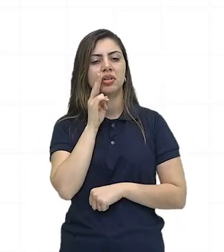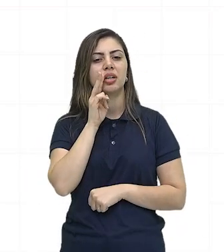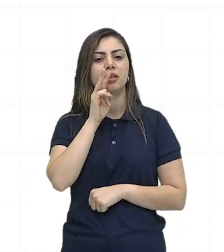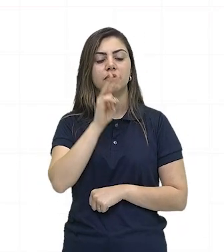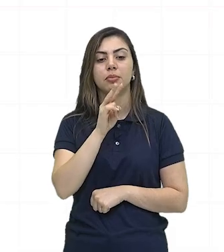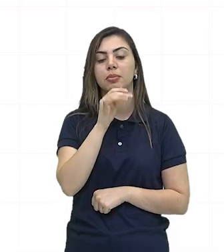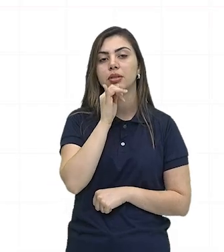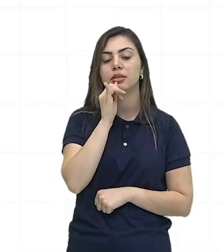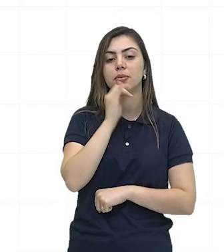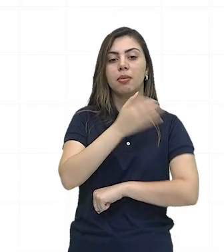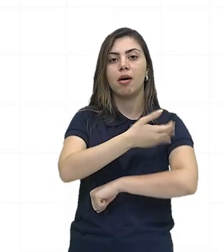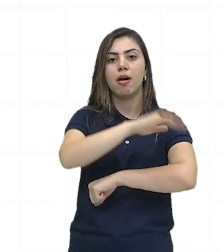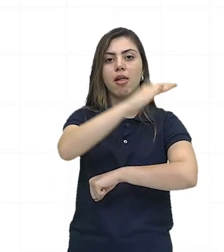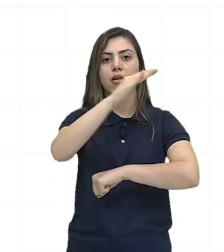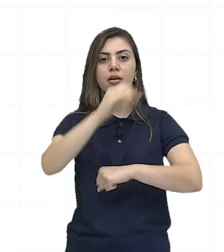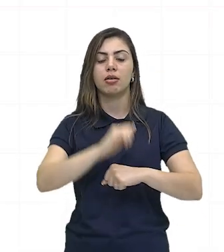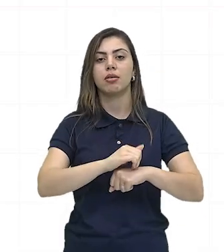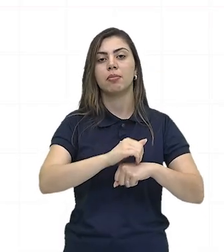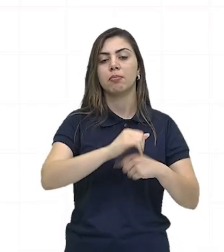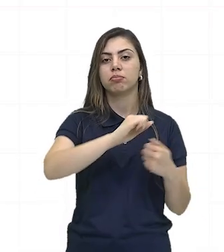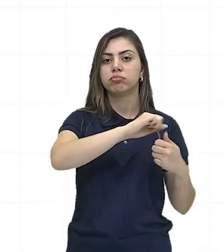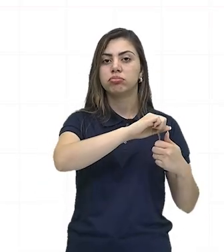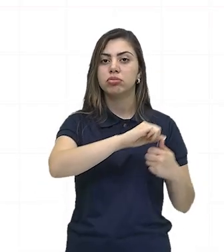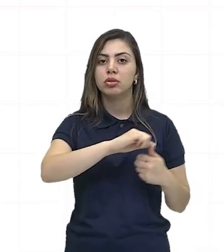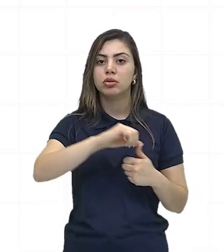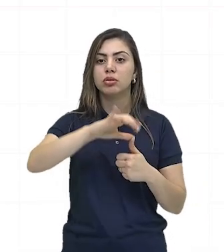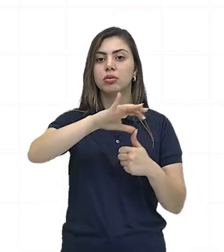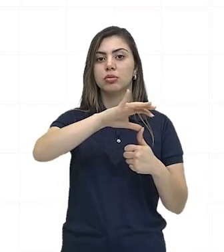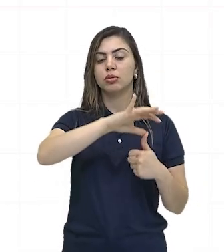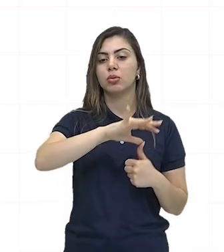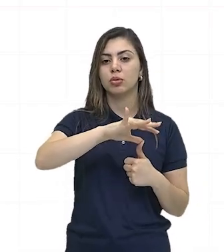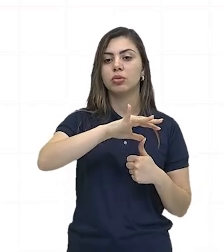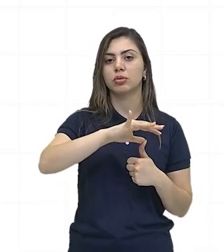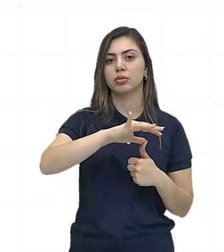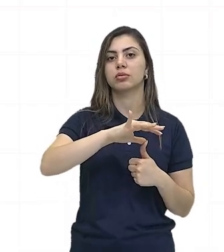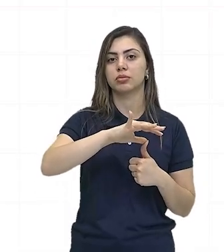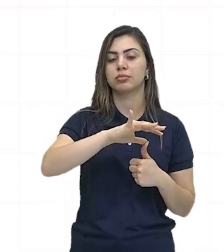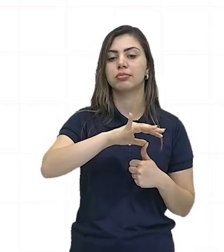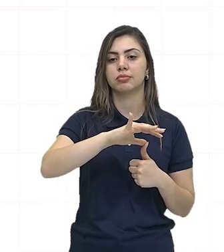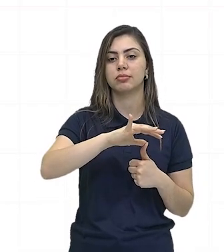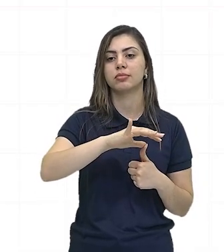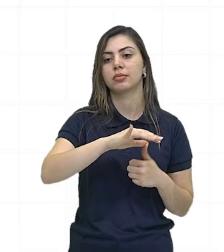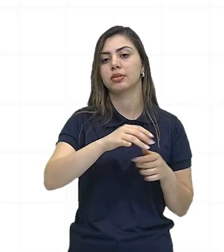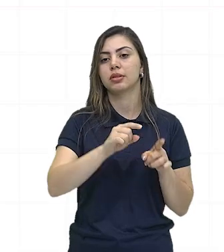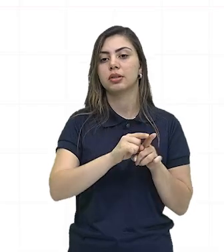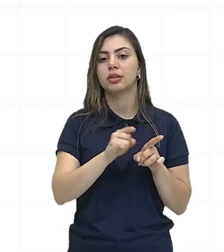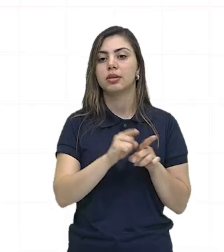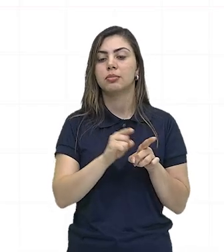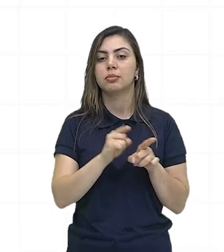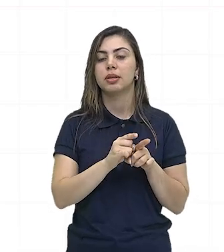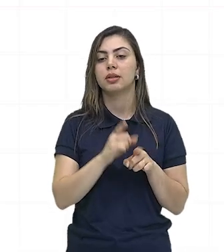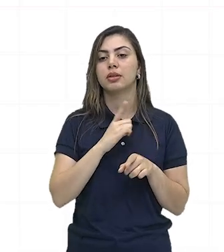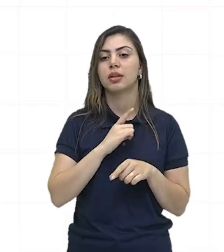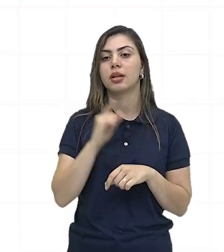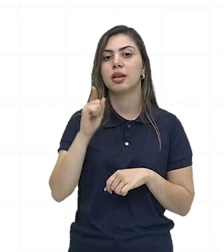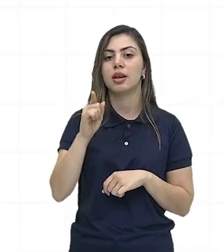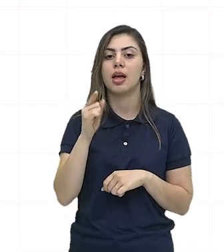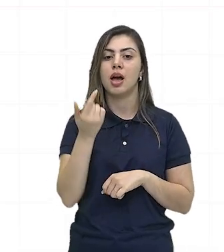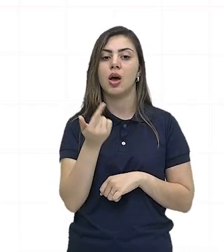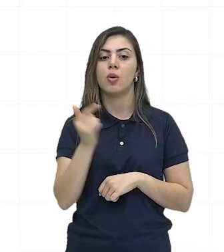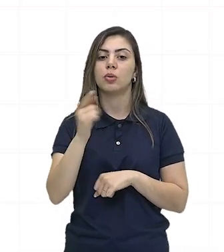se encontram na América do Norte, e as montanhas caledonianas, que se encontram na Escócia